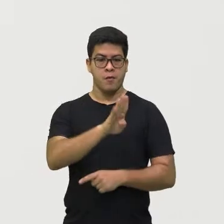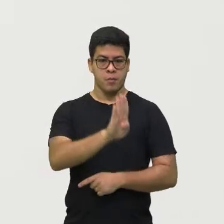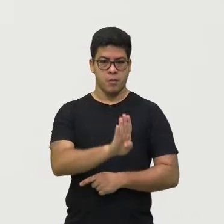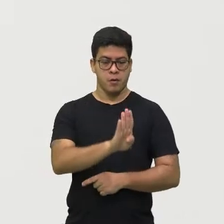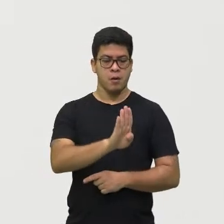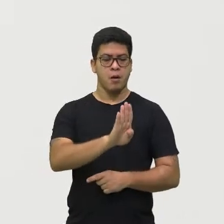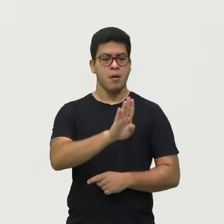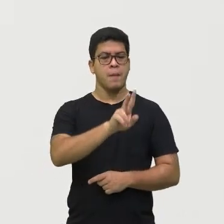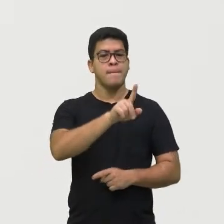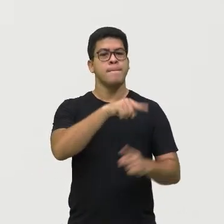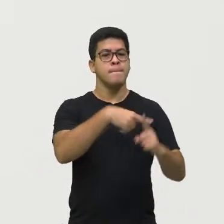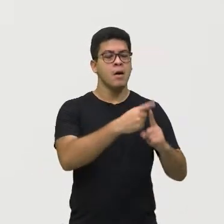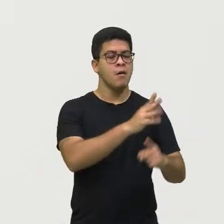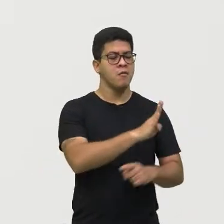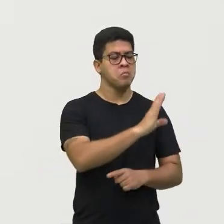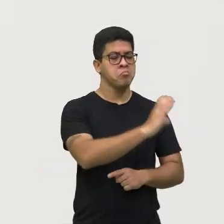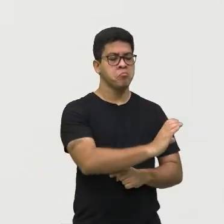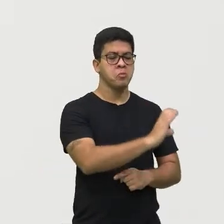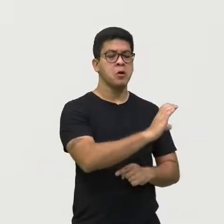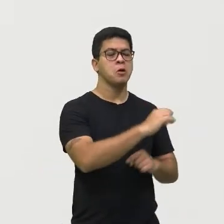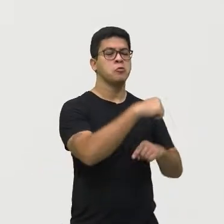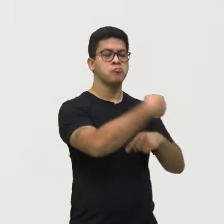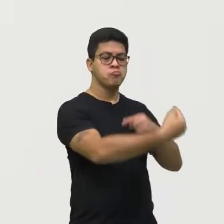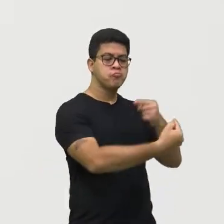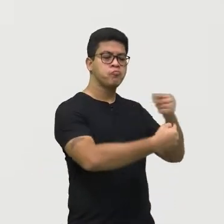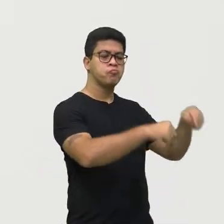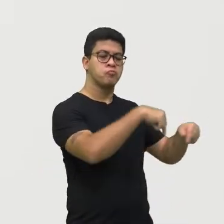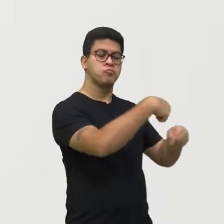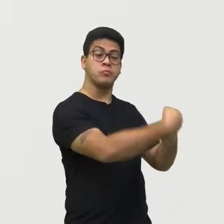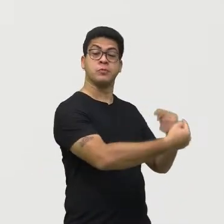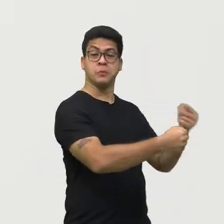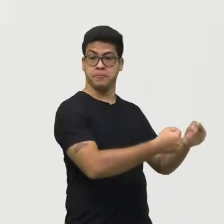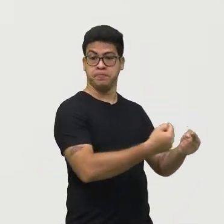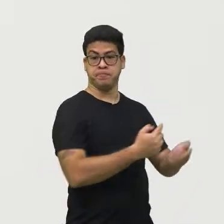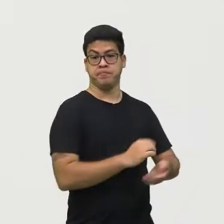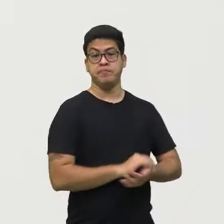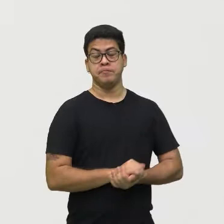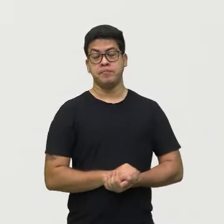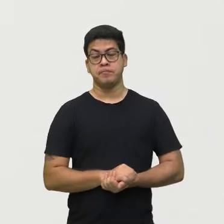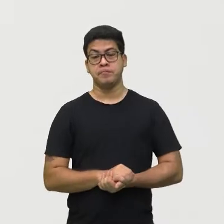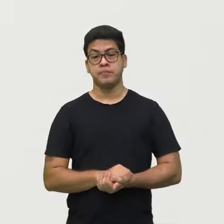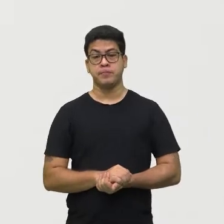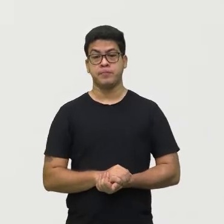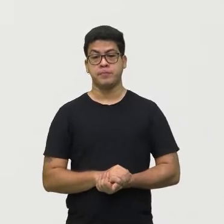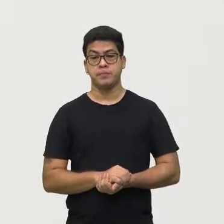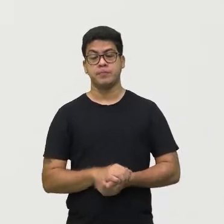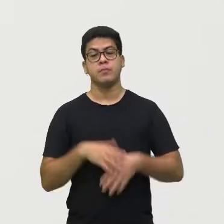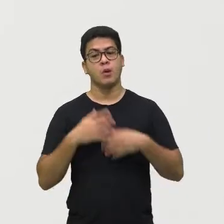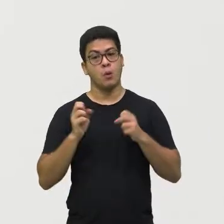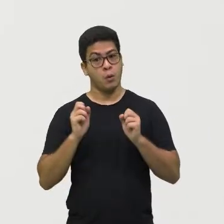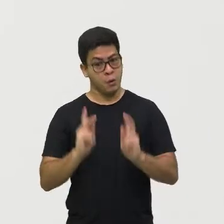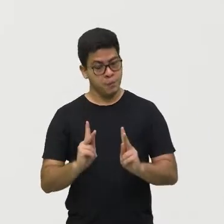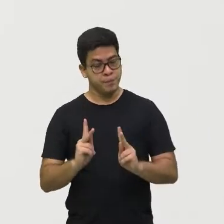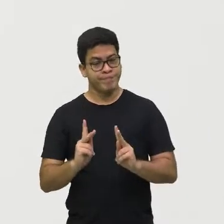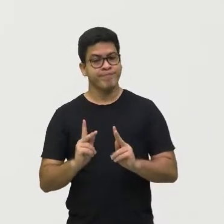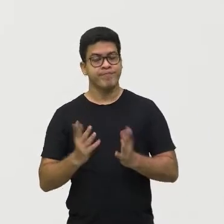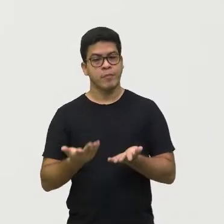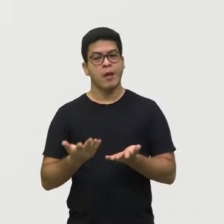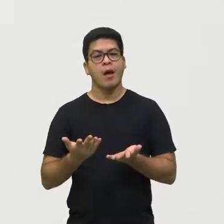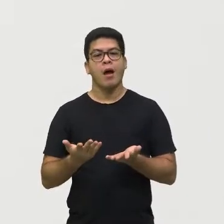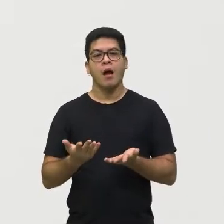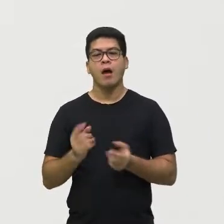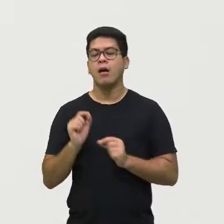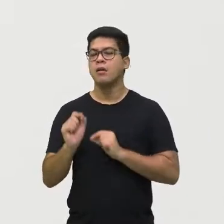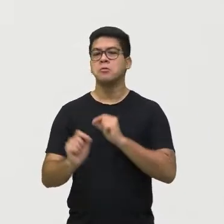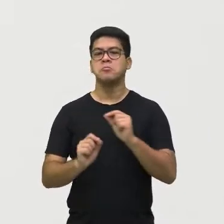carga B, mais da carga C, e assim sucessivamente, tá certo? Ok, gente? Muito bem,